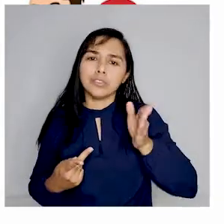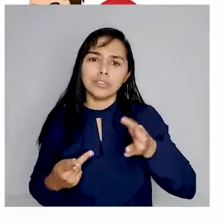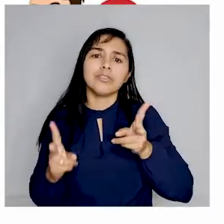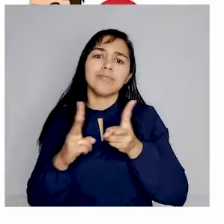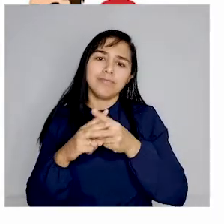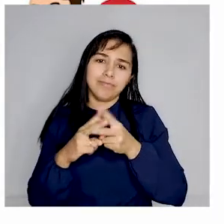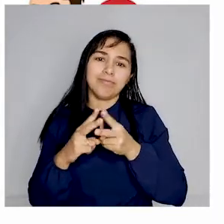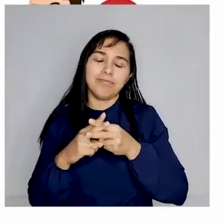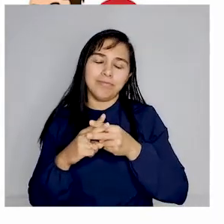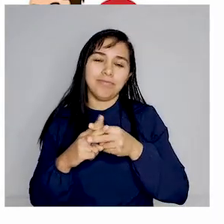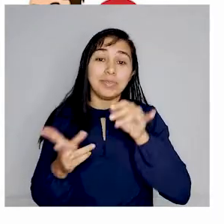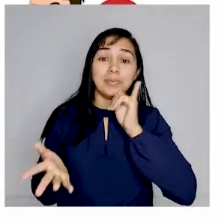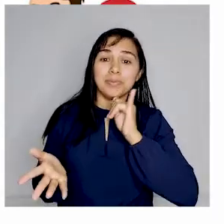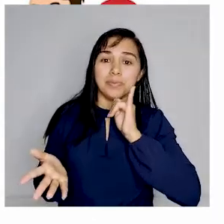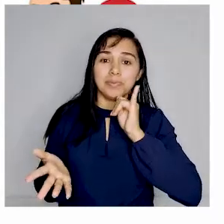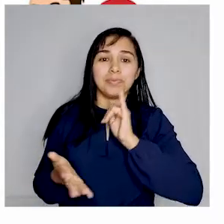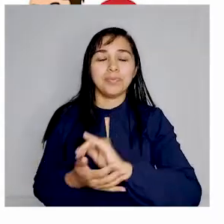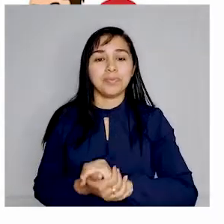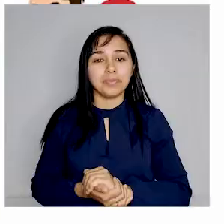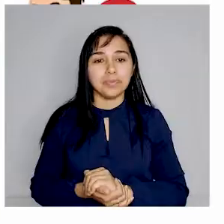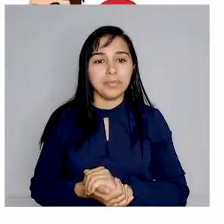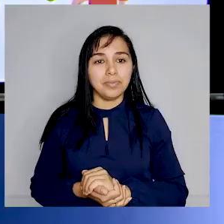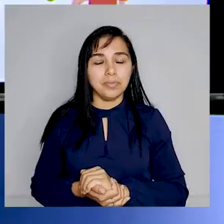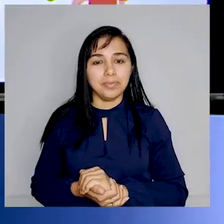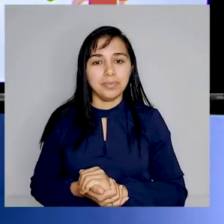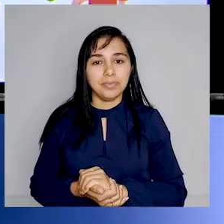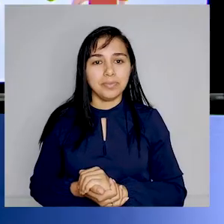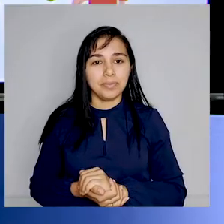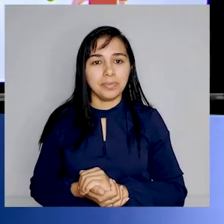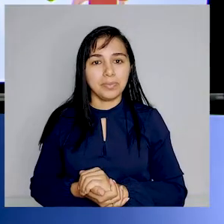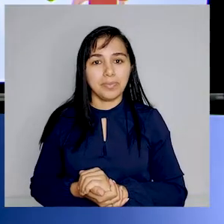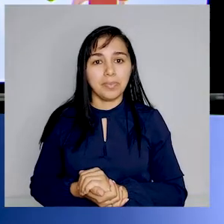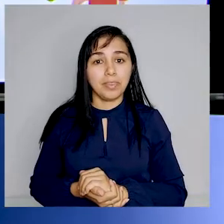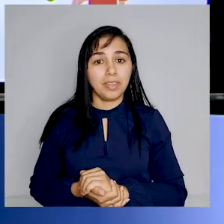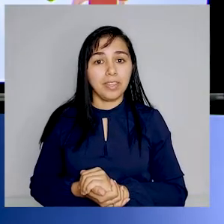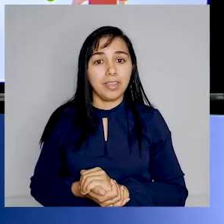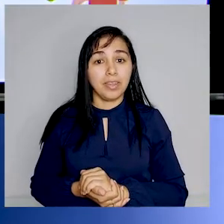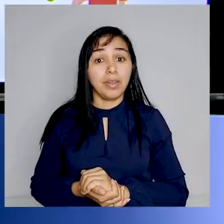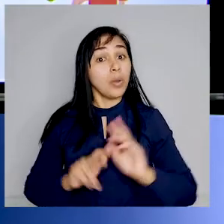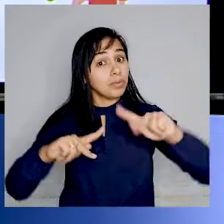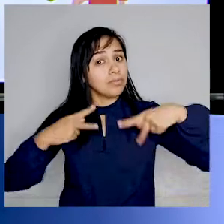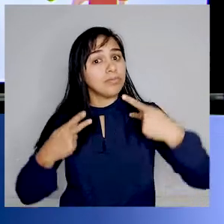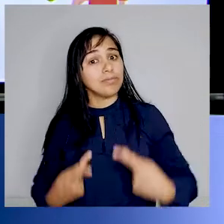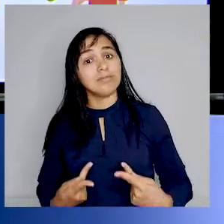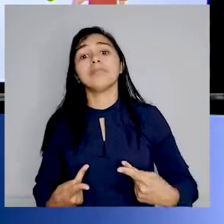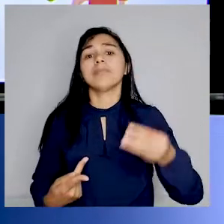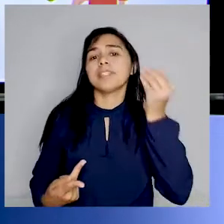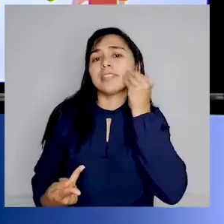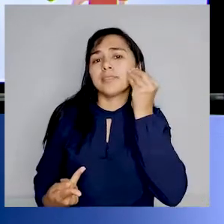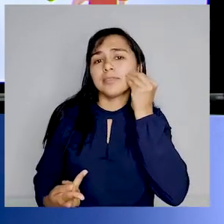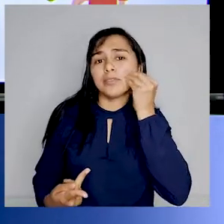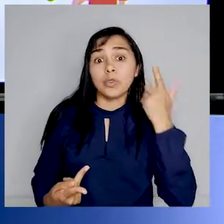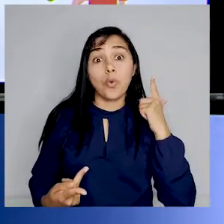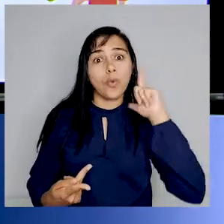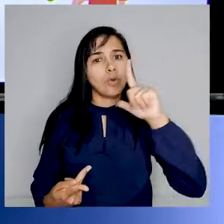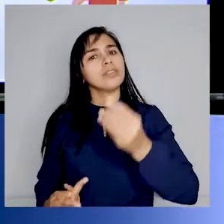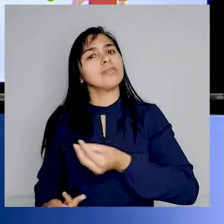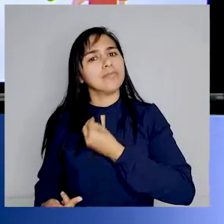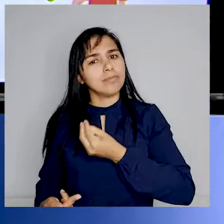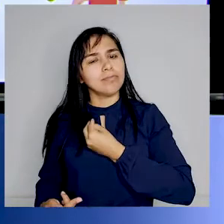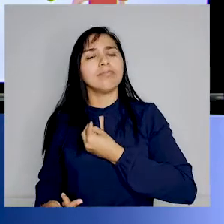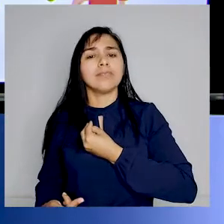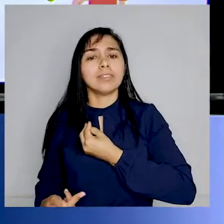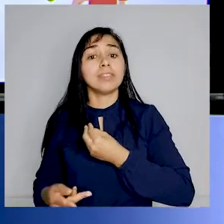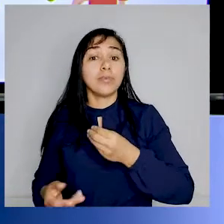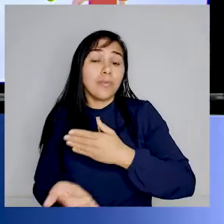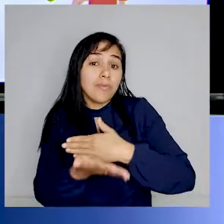antepassados. Como, por exemplo, está citando para vocês a busca pela sobrevivência. Ela foi uma